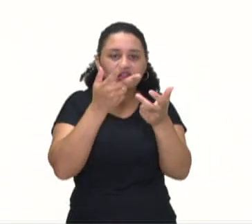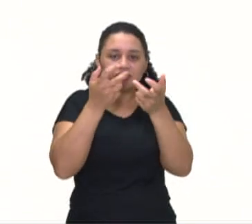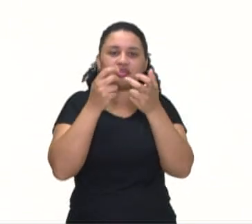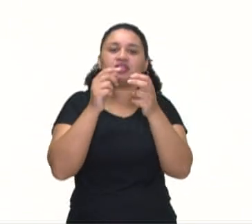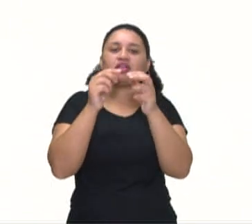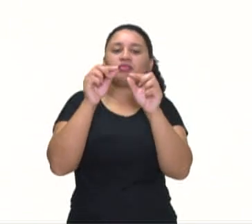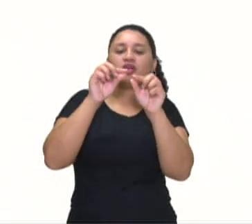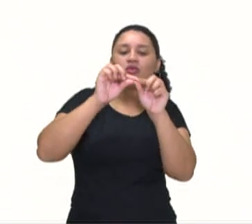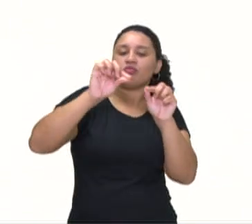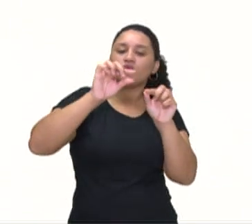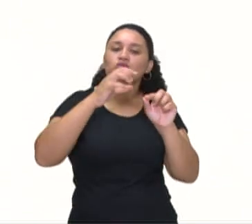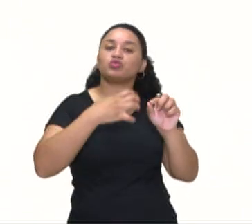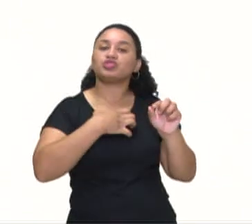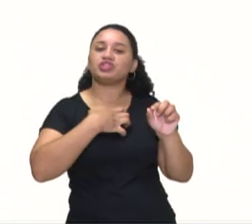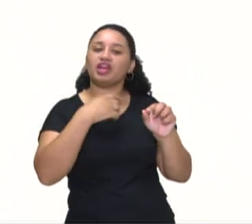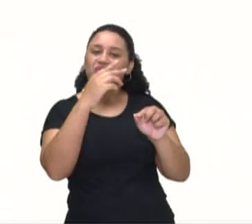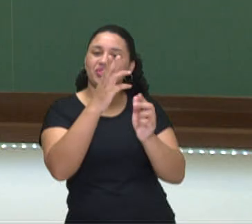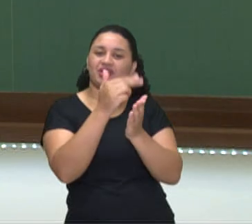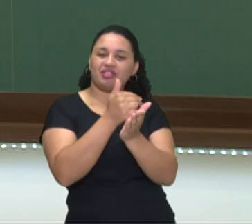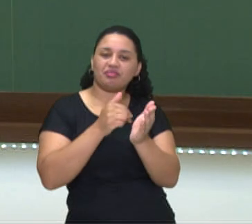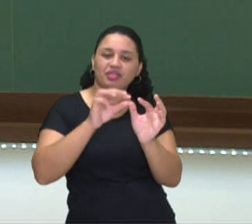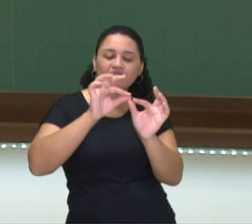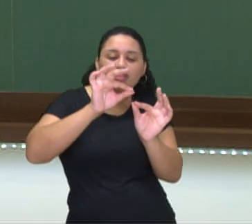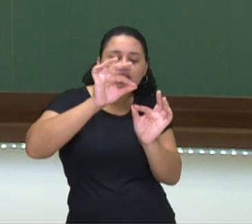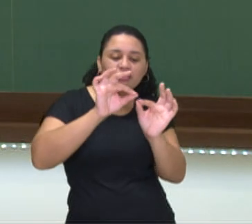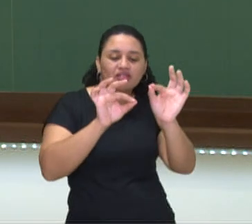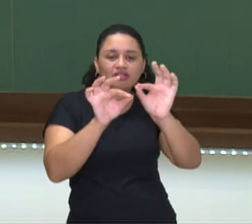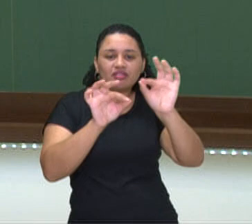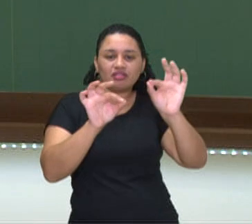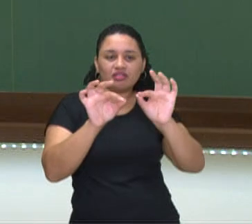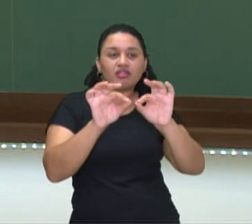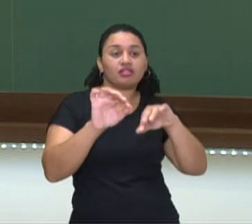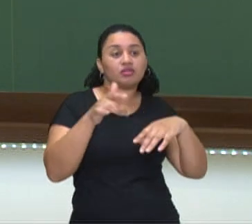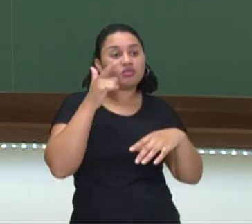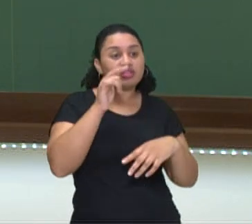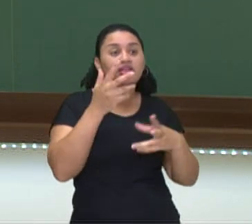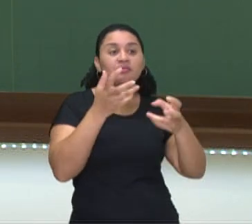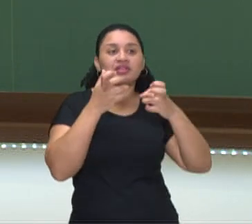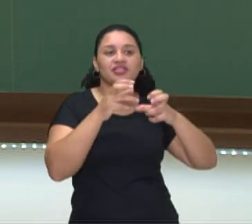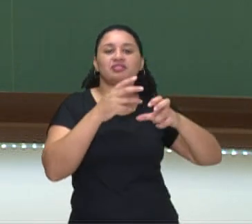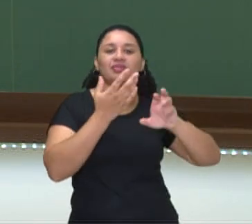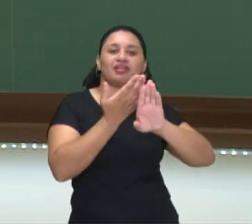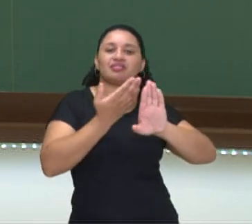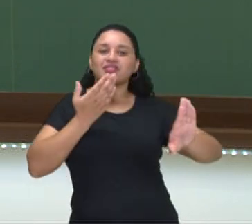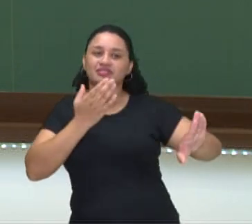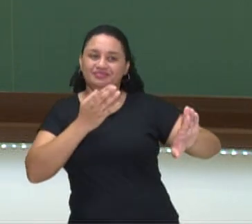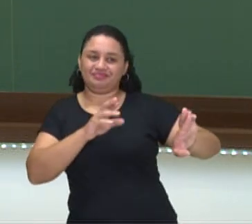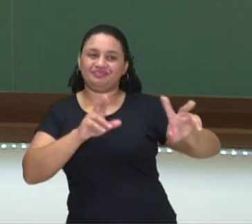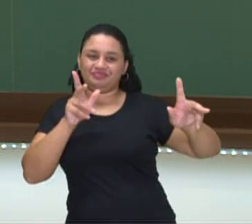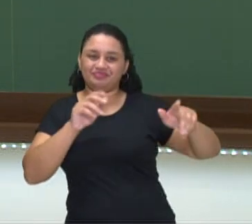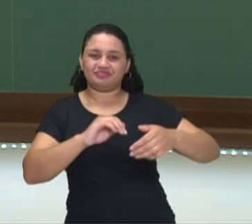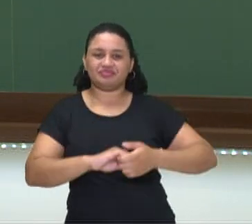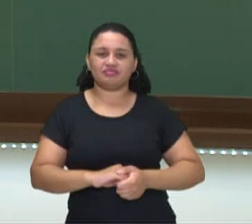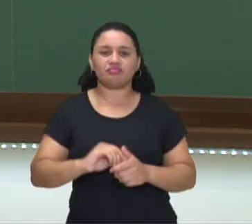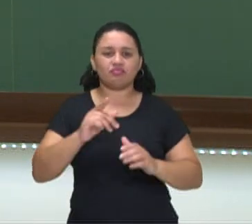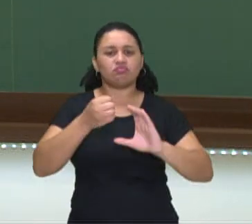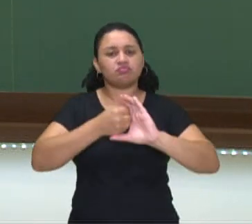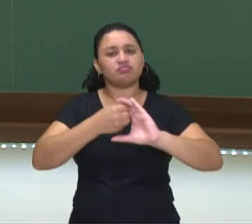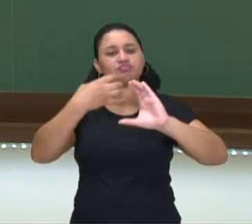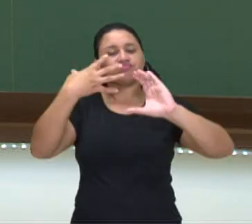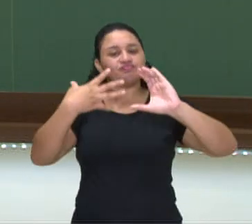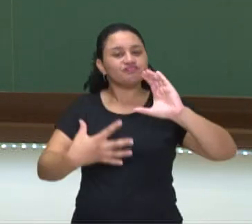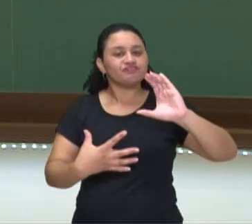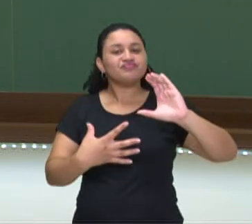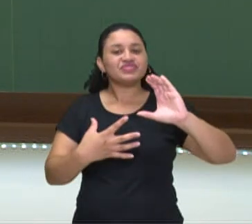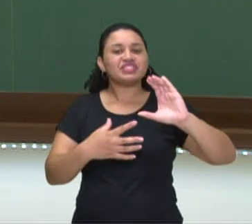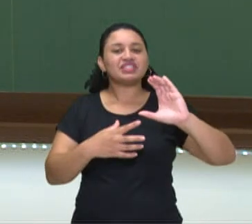tem o efeito no distanciamento. Então, isso é uma característica bem